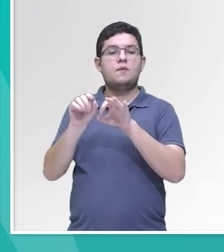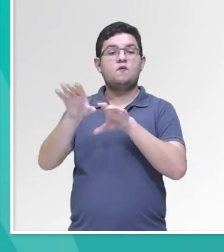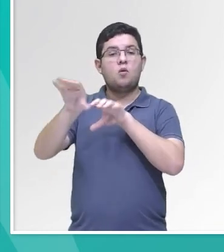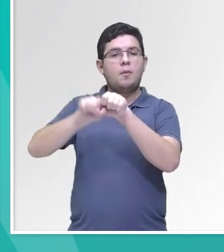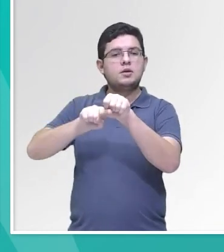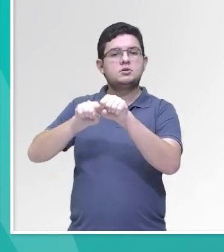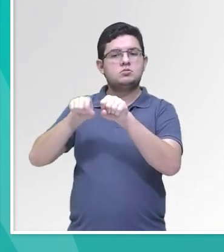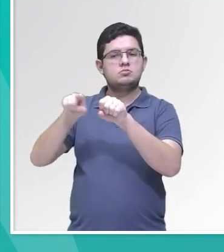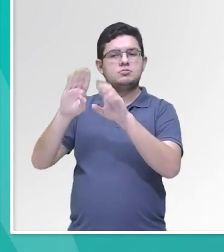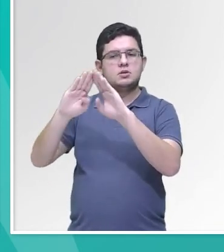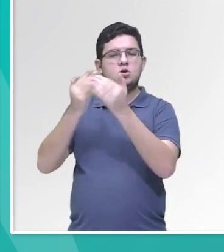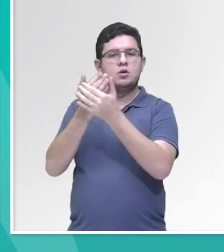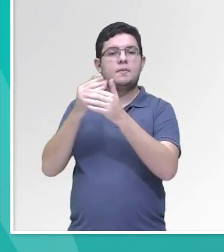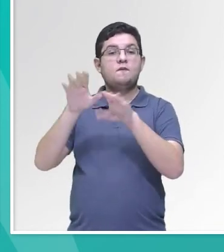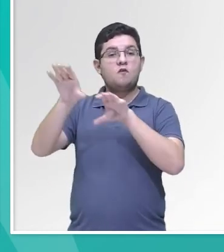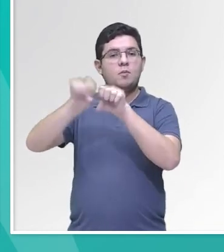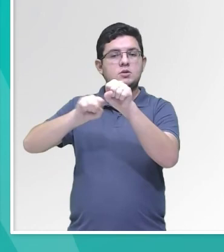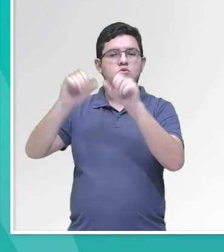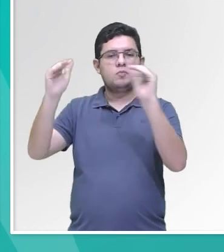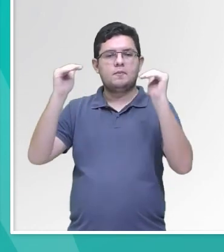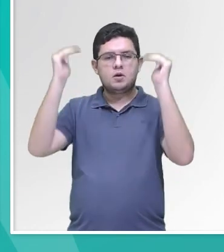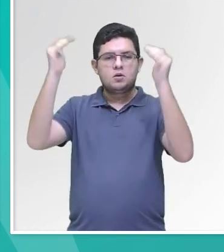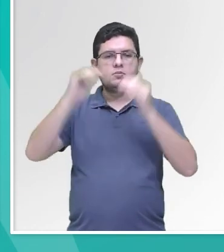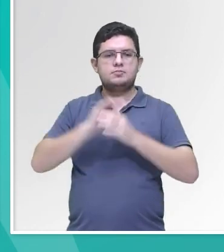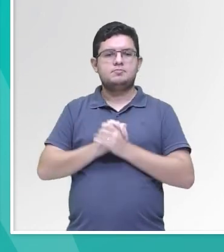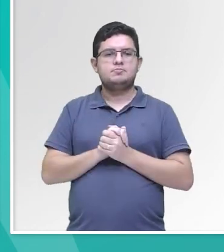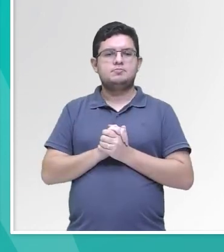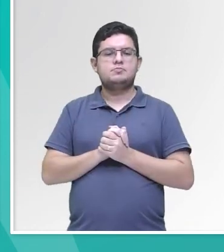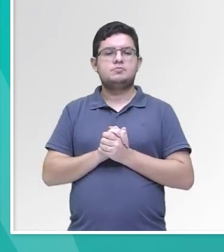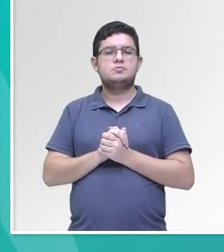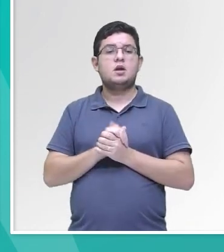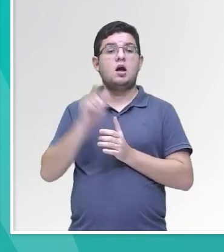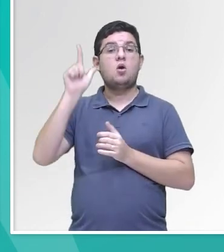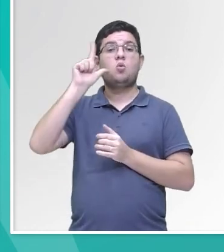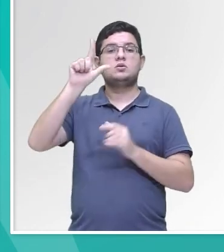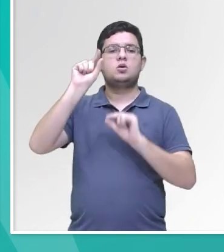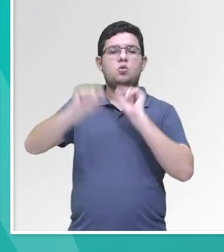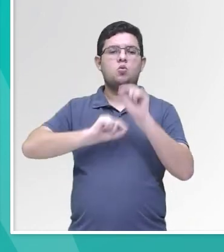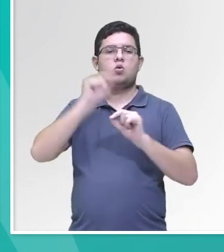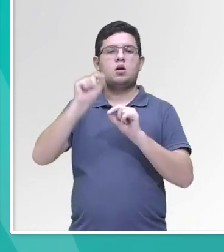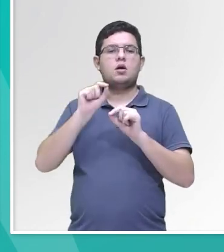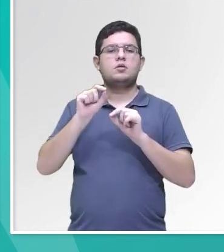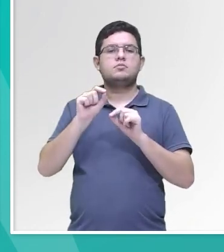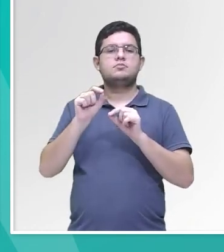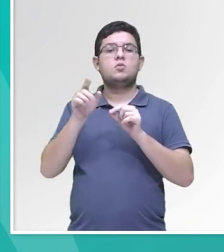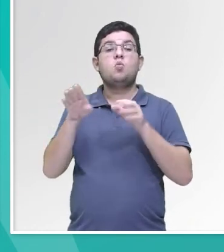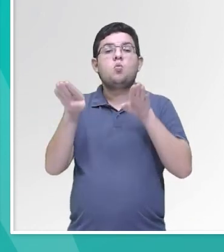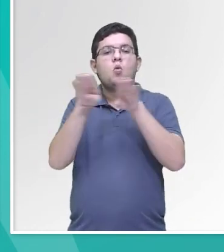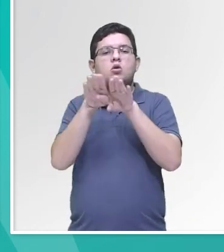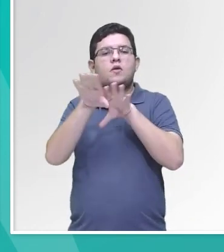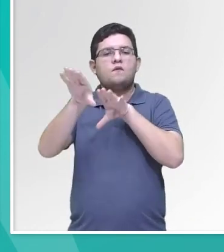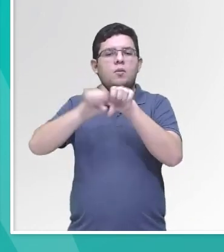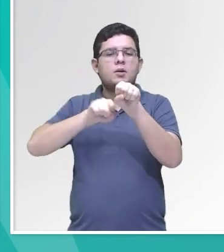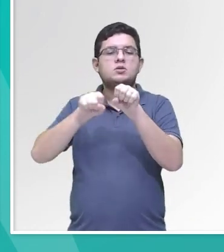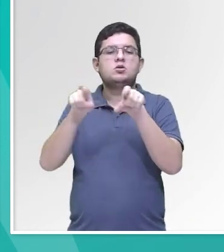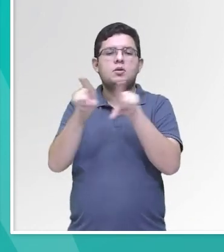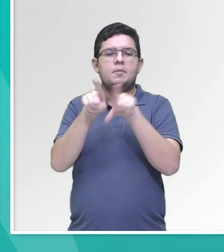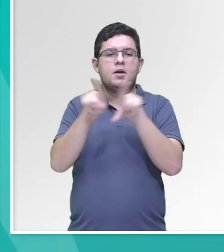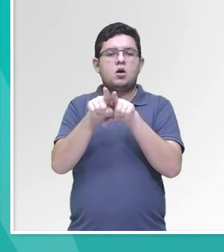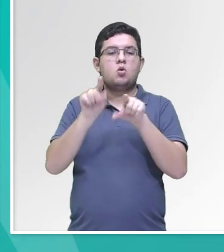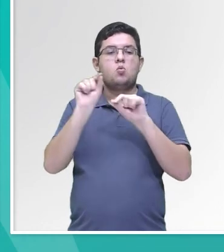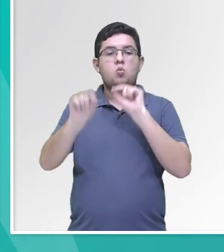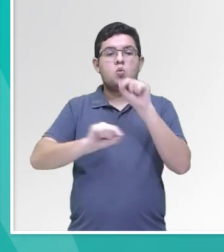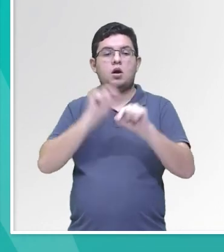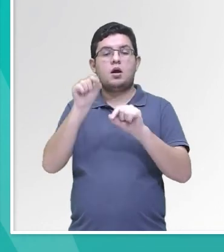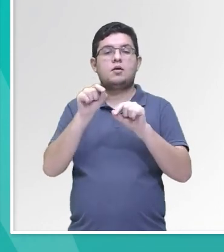maior igualdade na qualificação e na disputa por emprego. Viu como está bem estruturada essa proposta de intervenção? Mas não para aí,